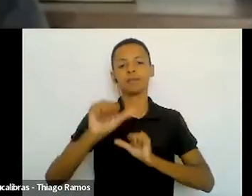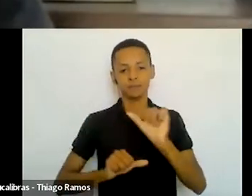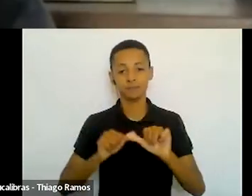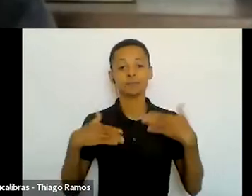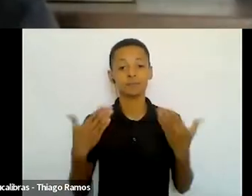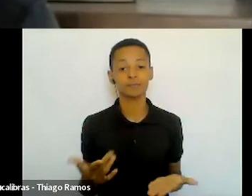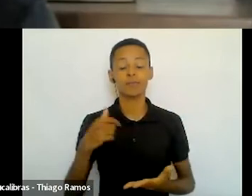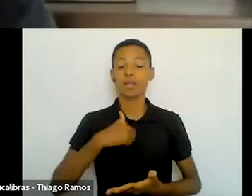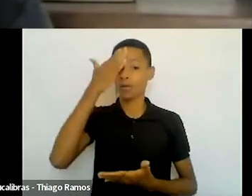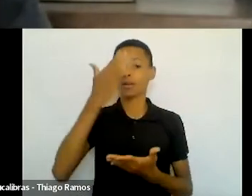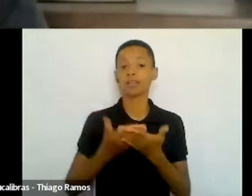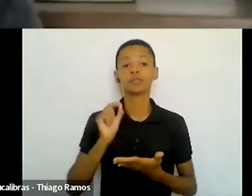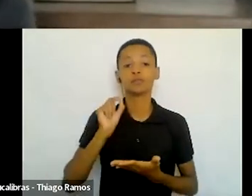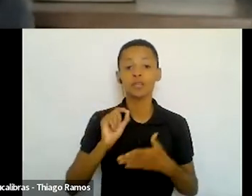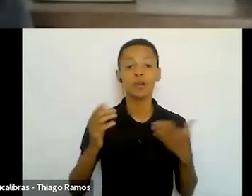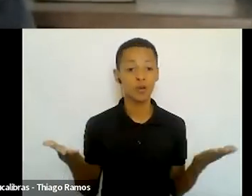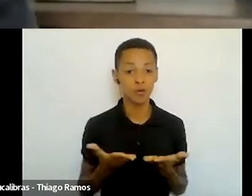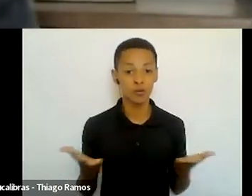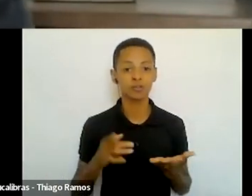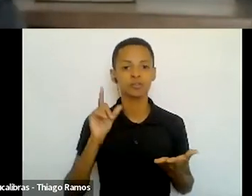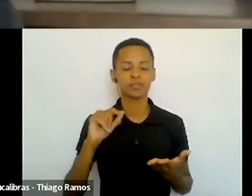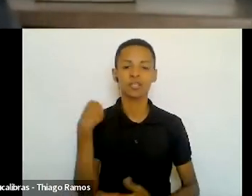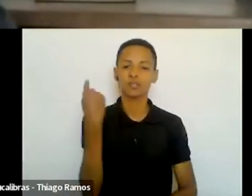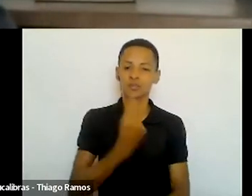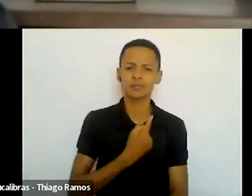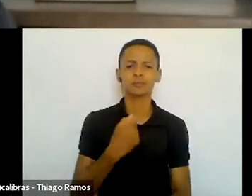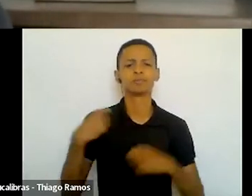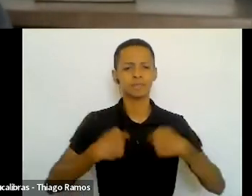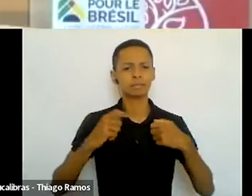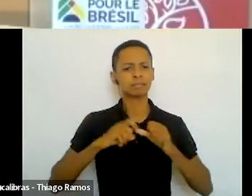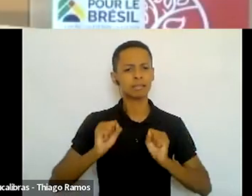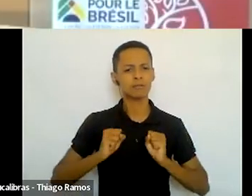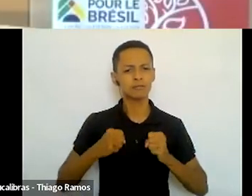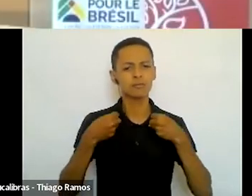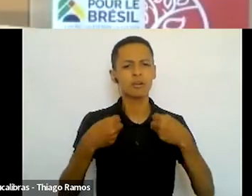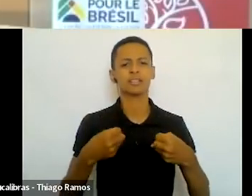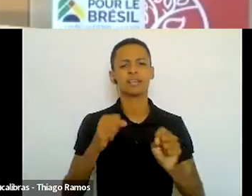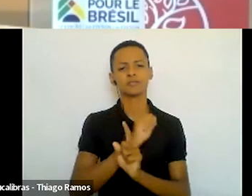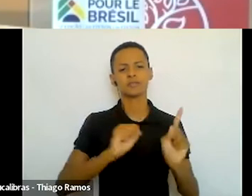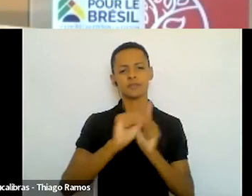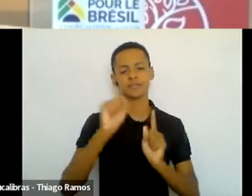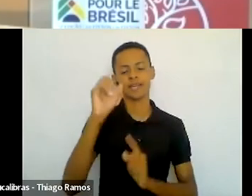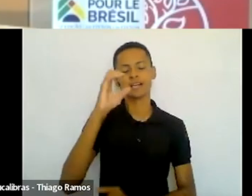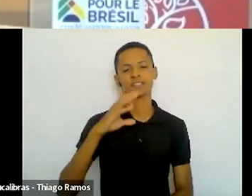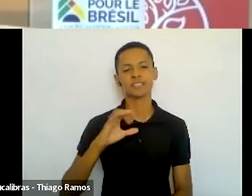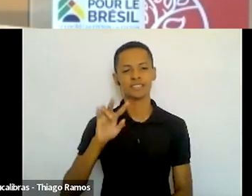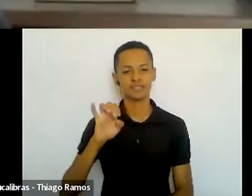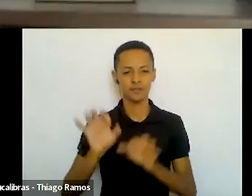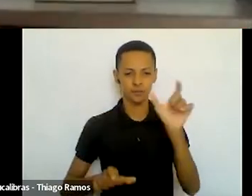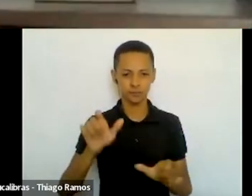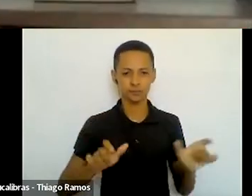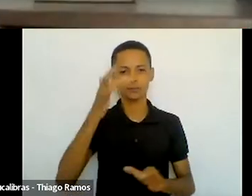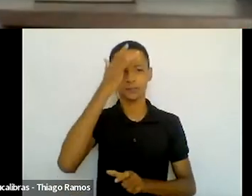que eu acredito hoje é que a gente tem que fortalecer a sociedade. Atualmente, eu presido uma organização